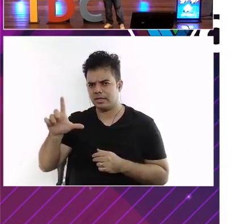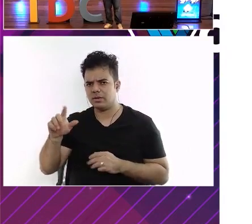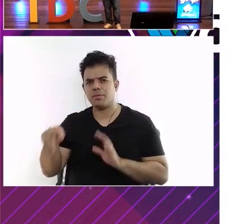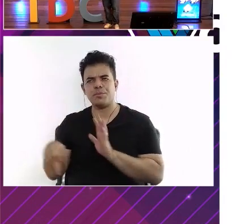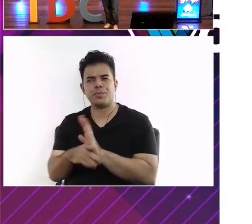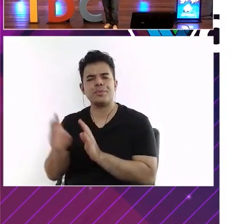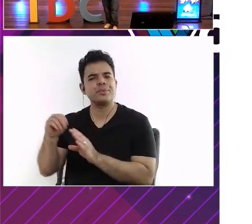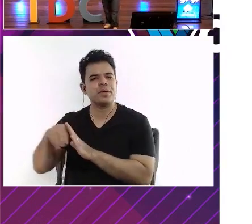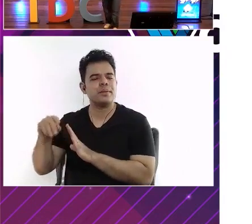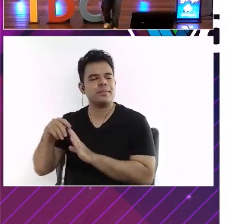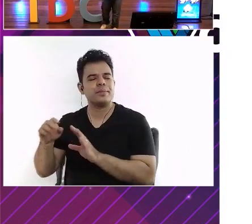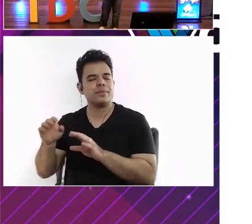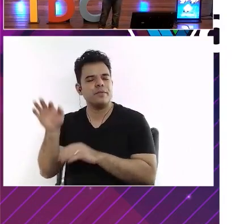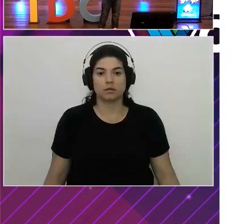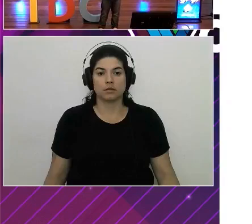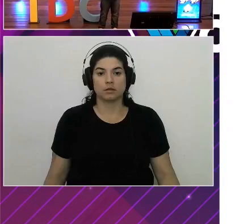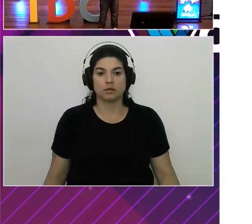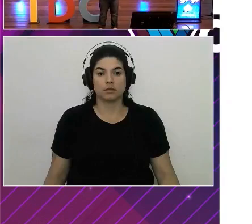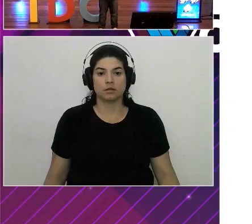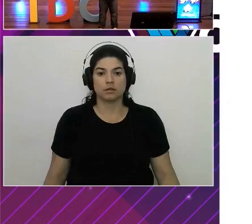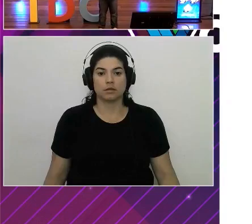na faculdade ou alguma vez na vida?